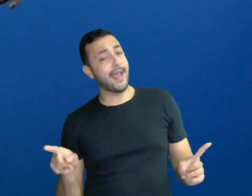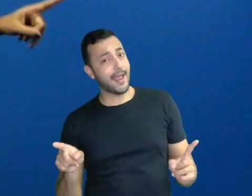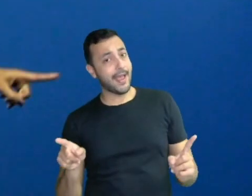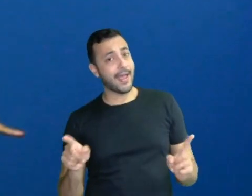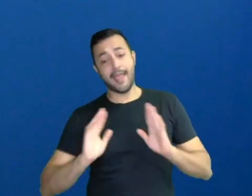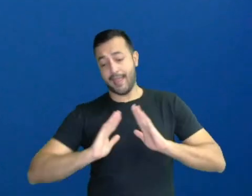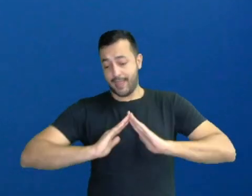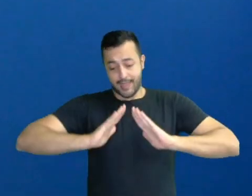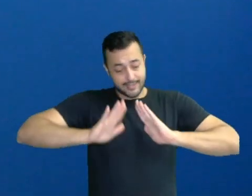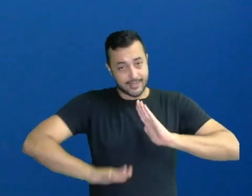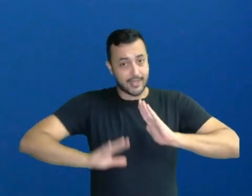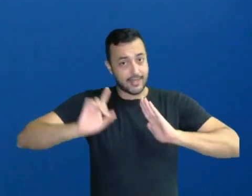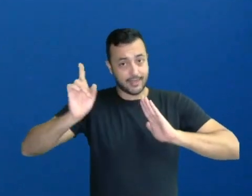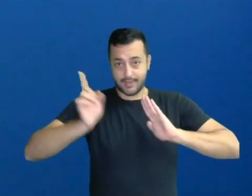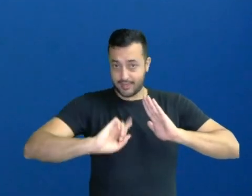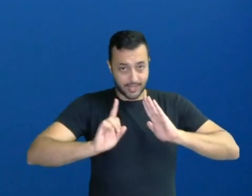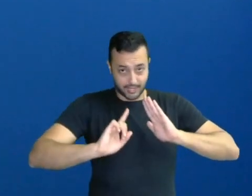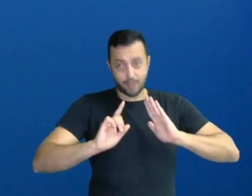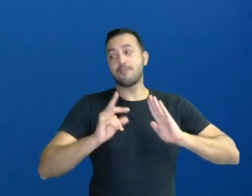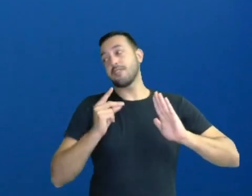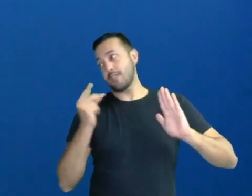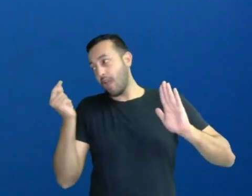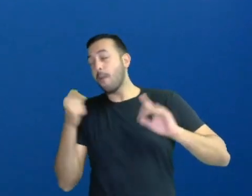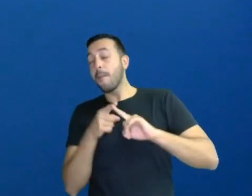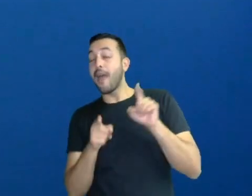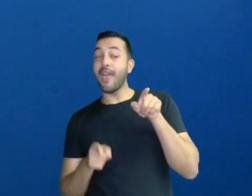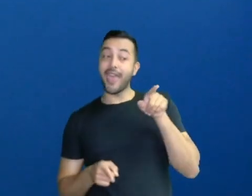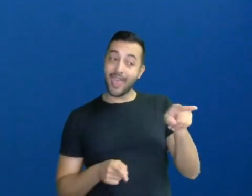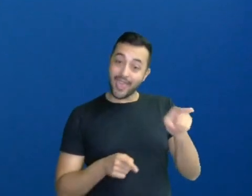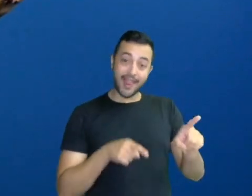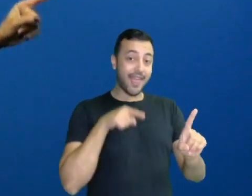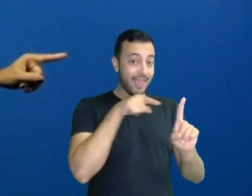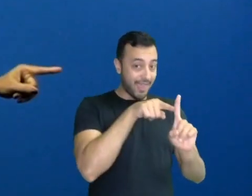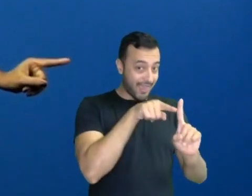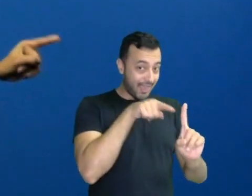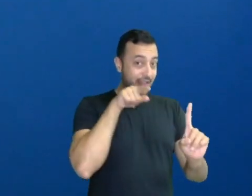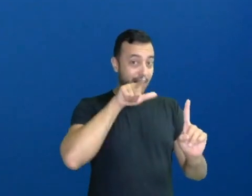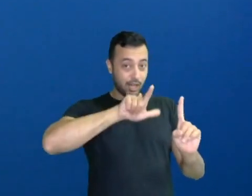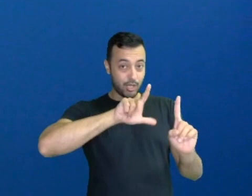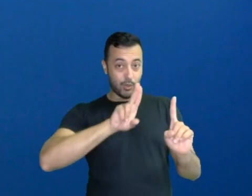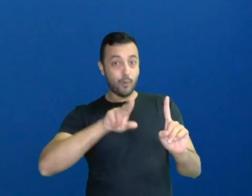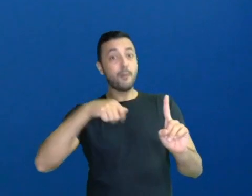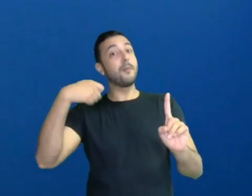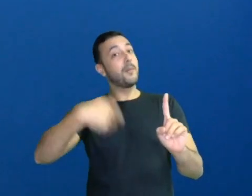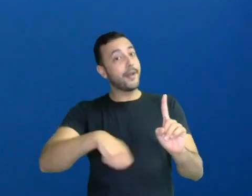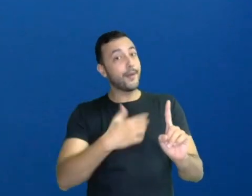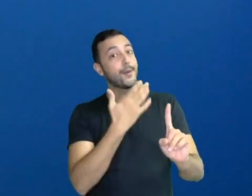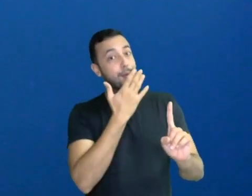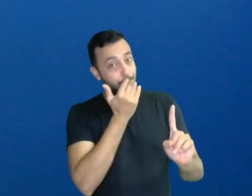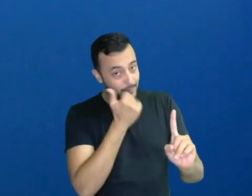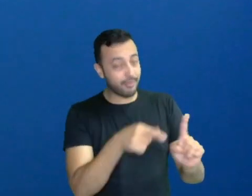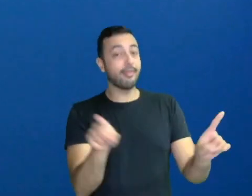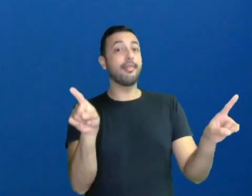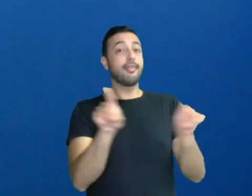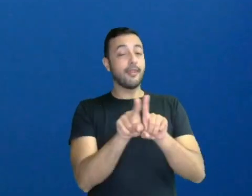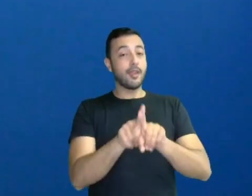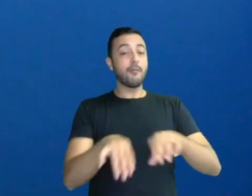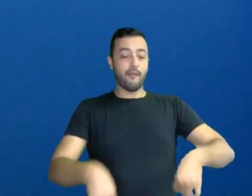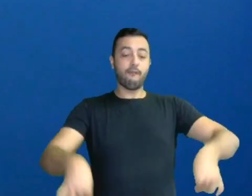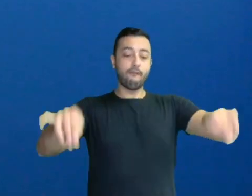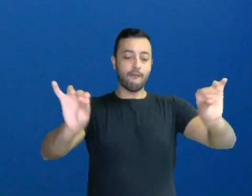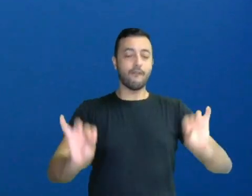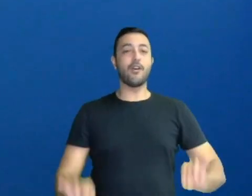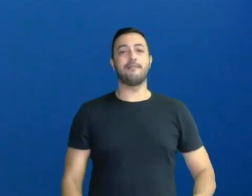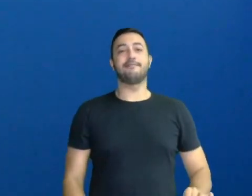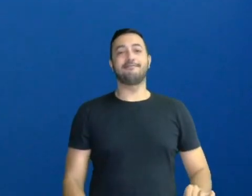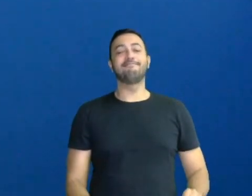não estando em casa aluno deveria tomar o café e arrumar o seu quarto né então